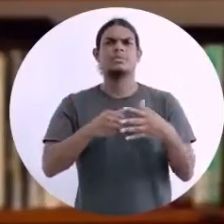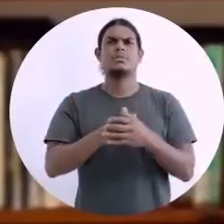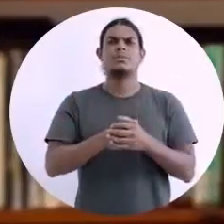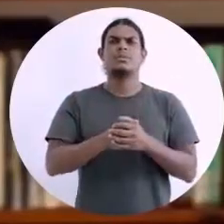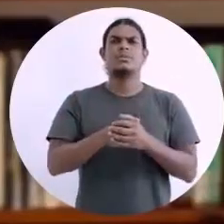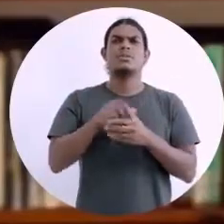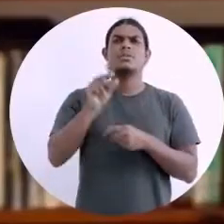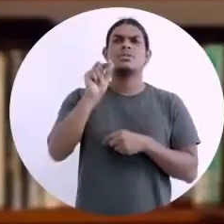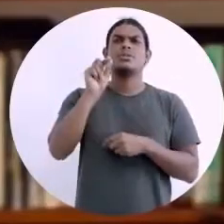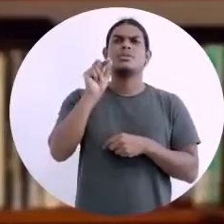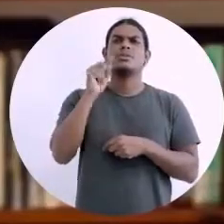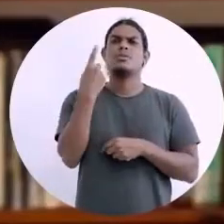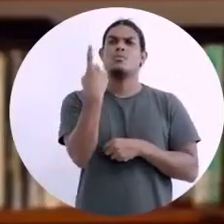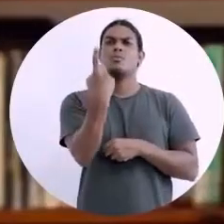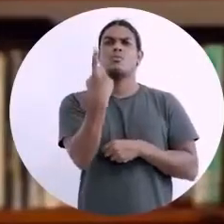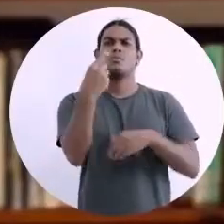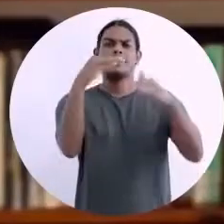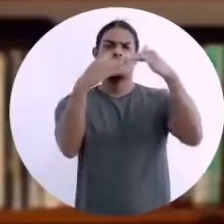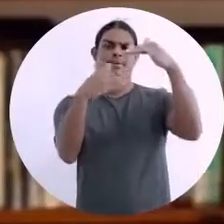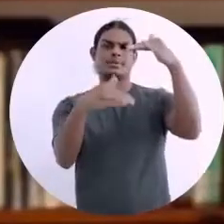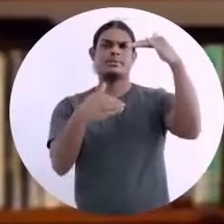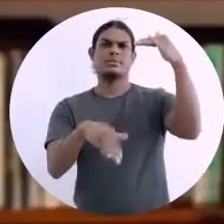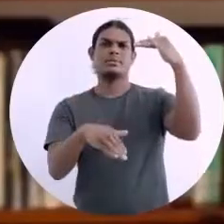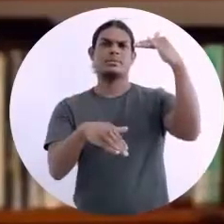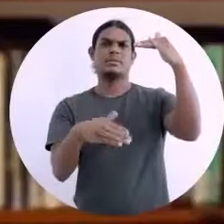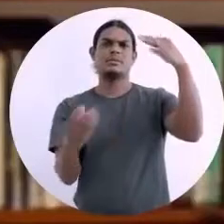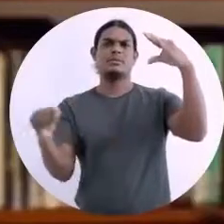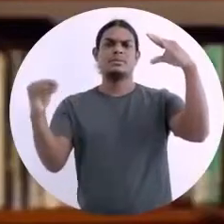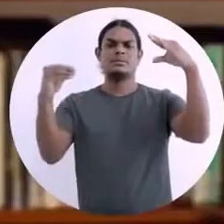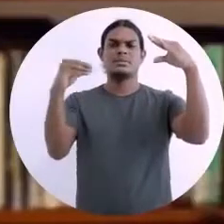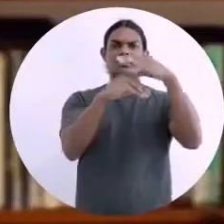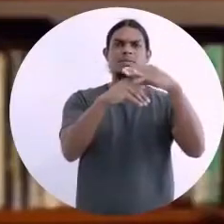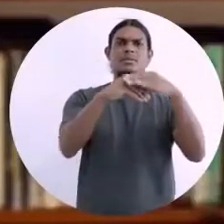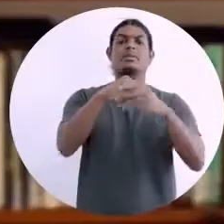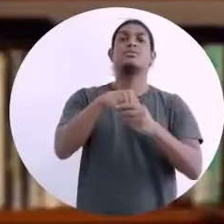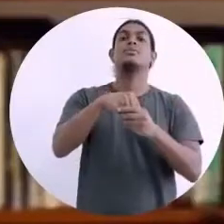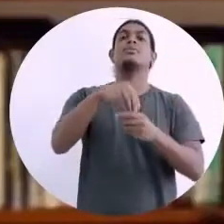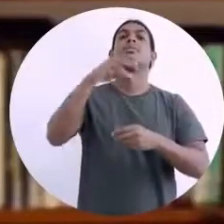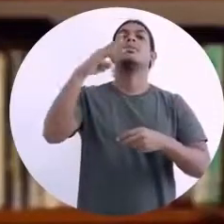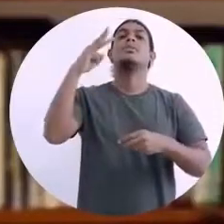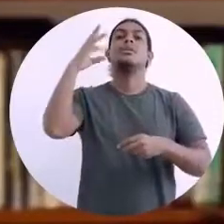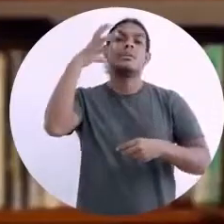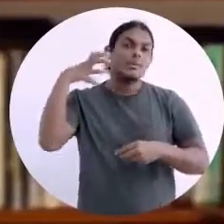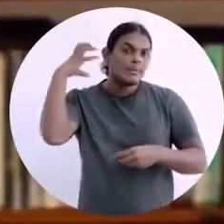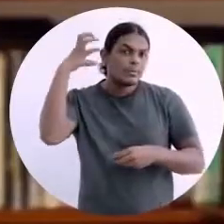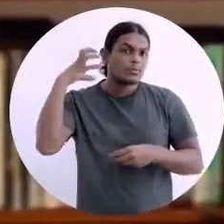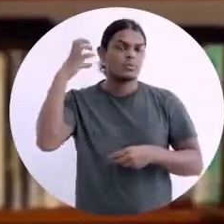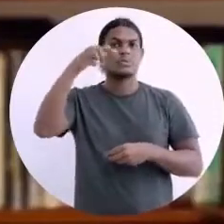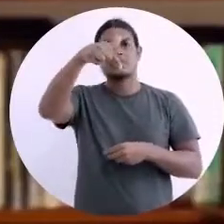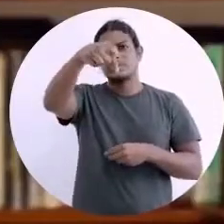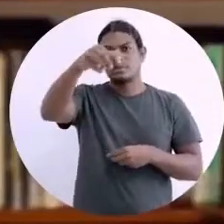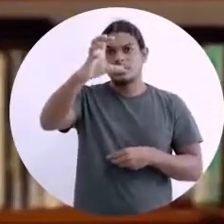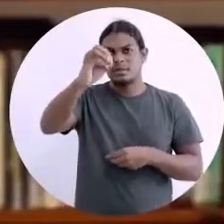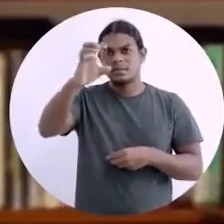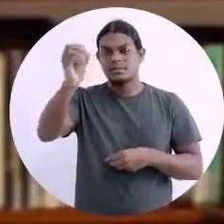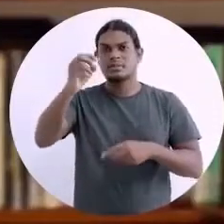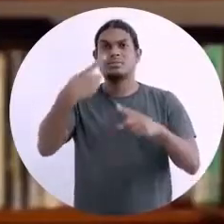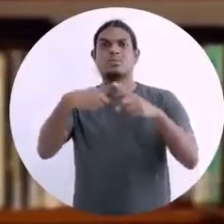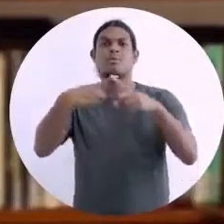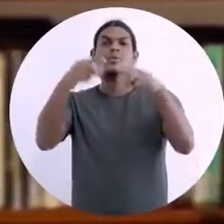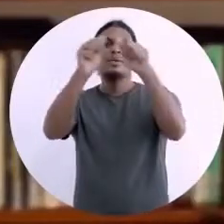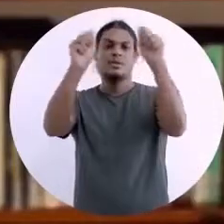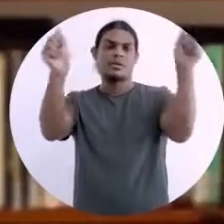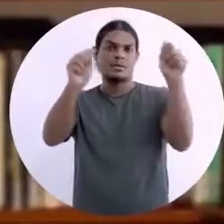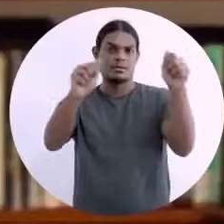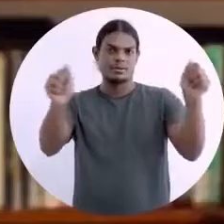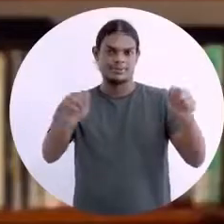uma dessas 10 classes é a classe que abriga a música, os instrumentos musicais, que é a classe 700, é artes. Então